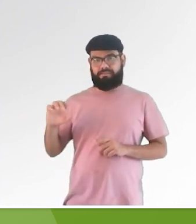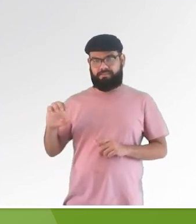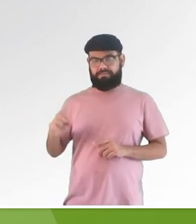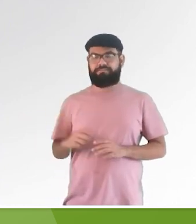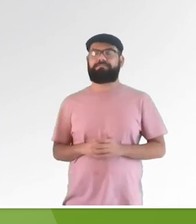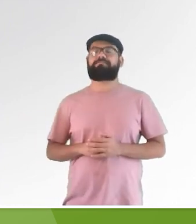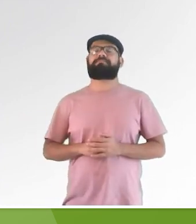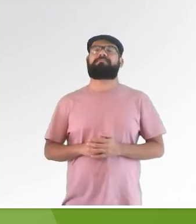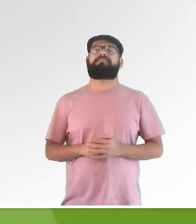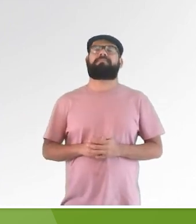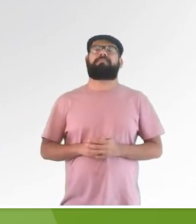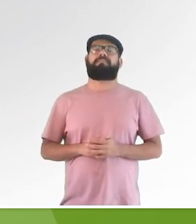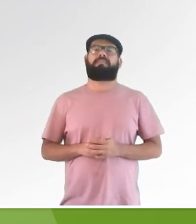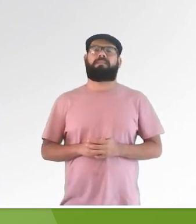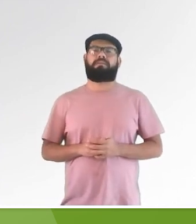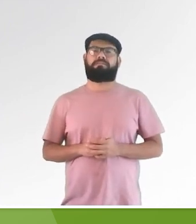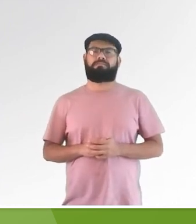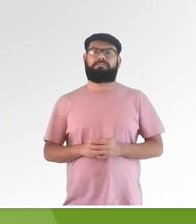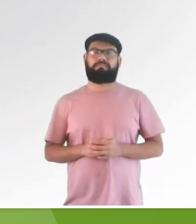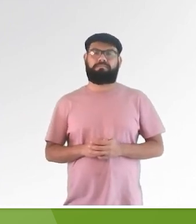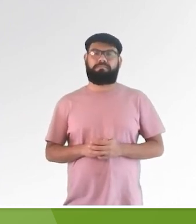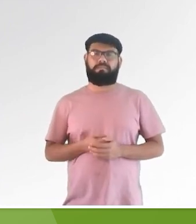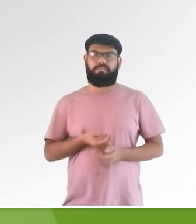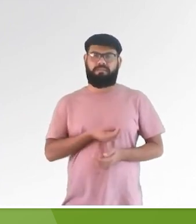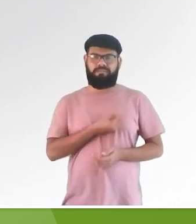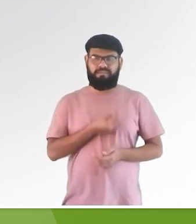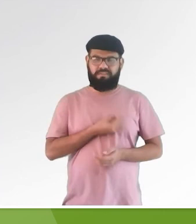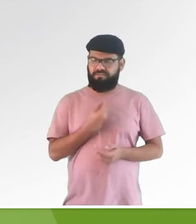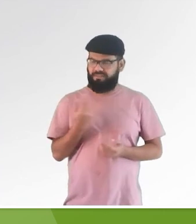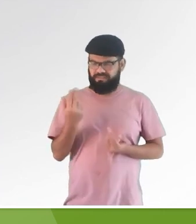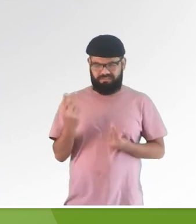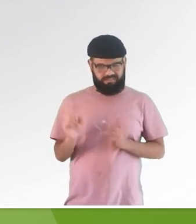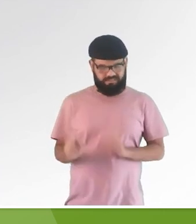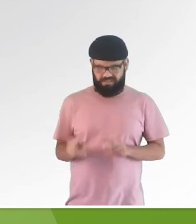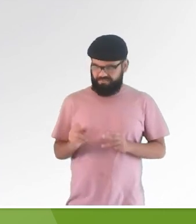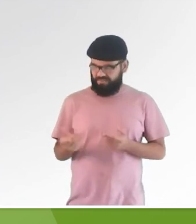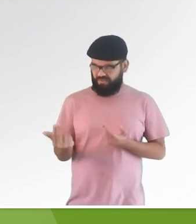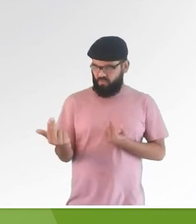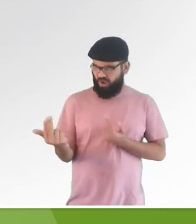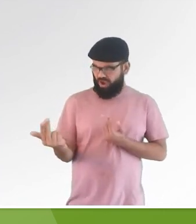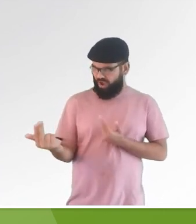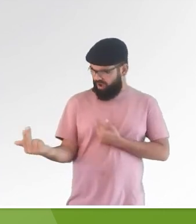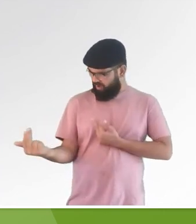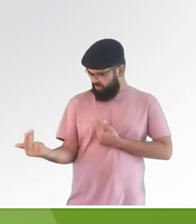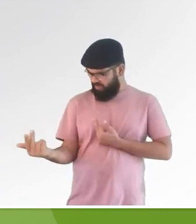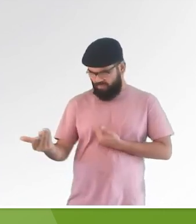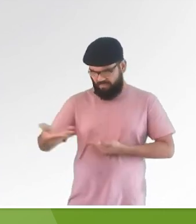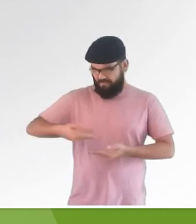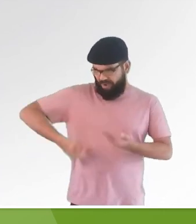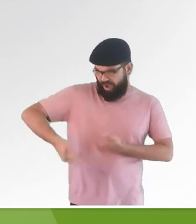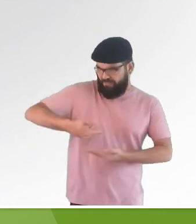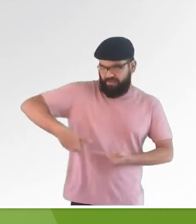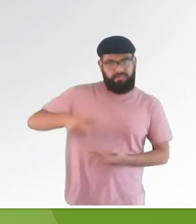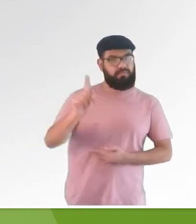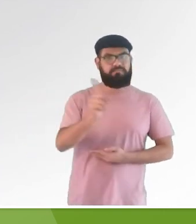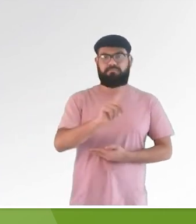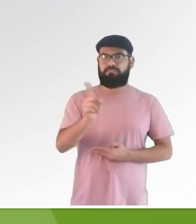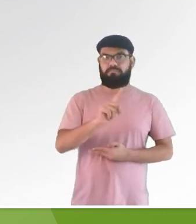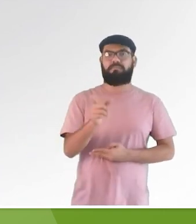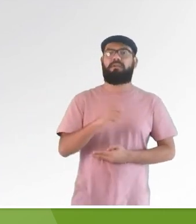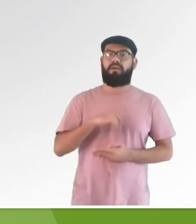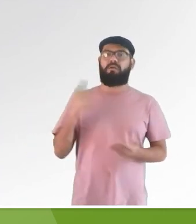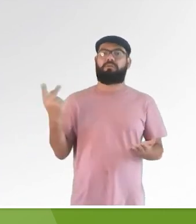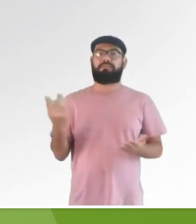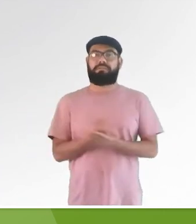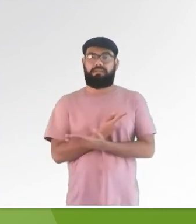somente interagindo entre os indivíduos da mesma espécie. Isso não acontece. Normalmente ocorre que os